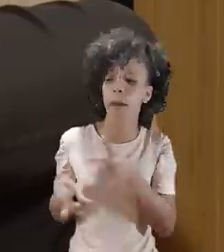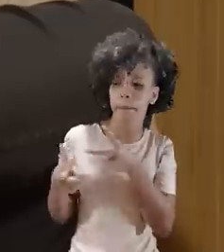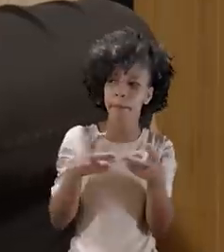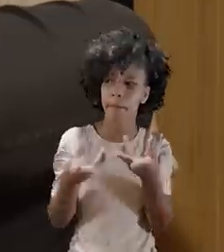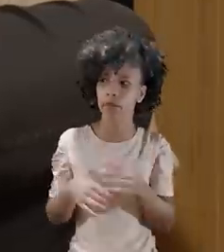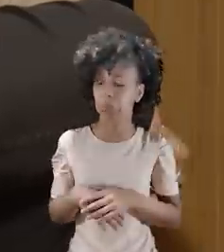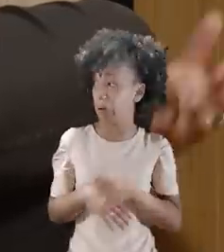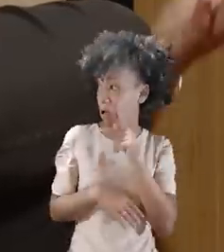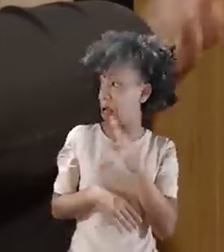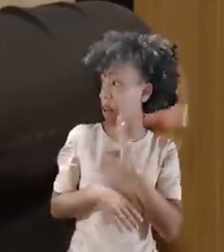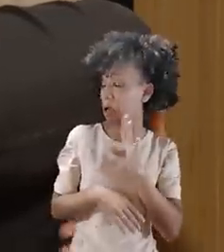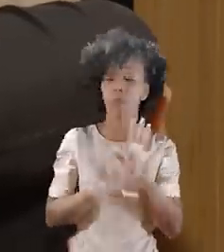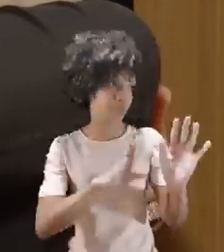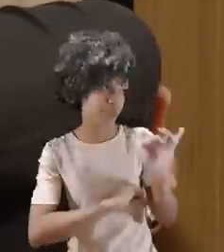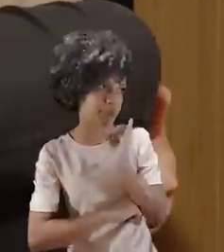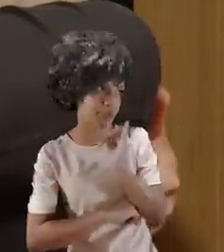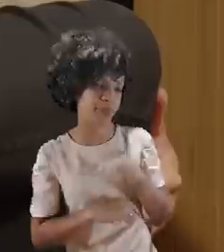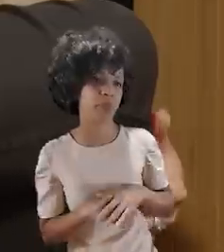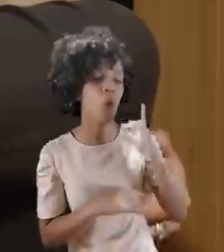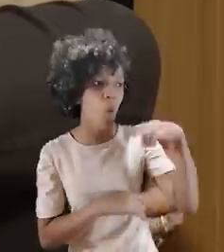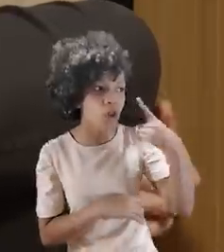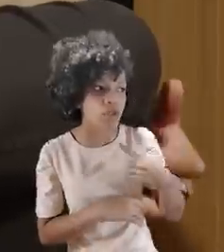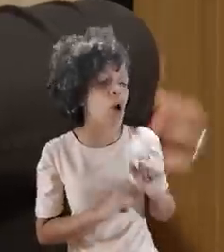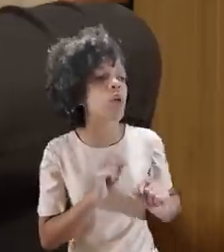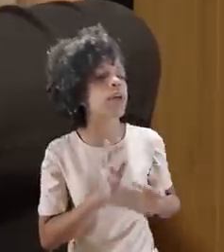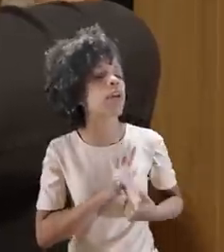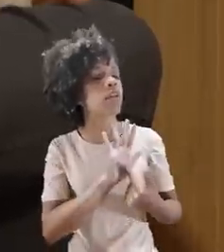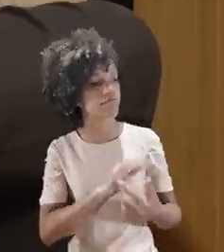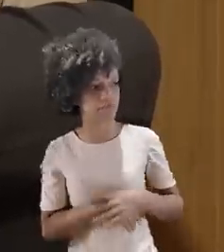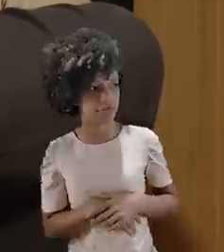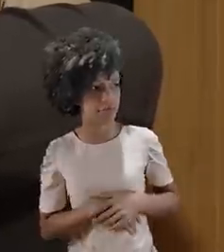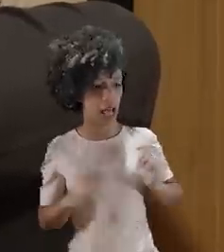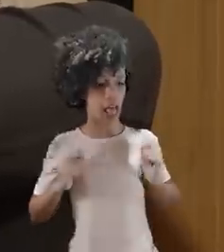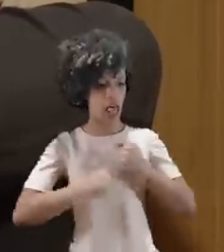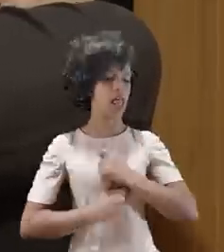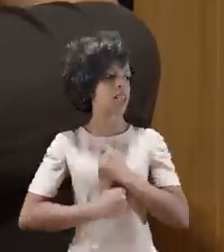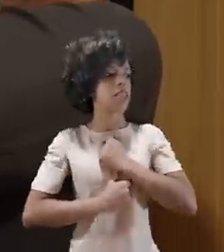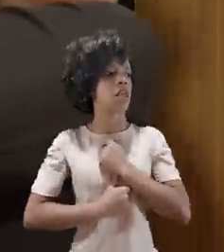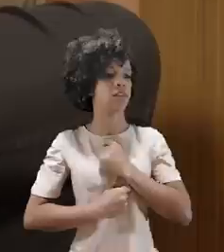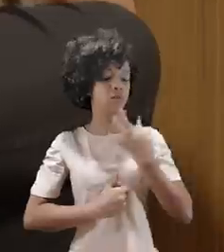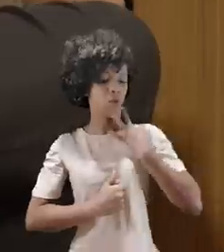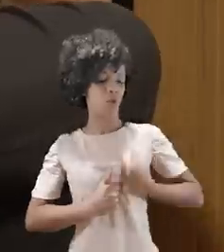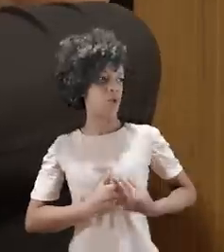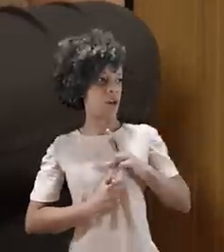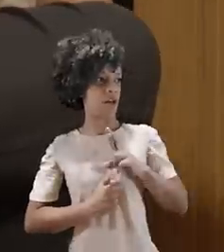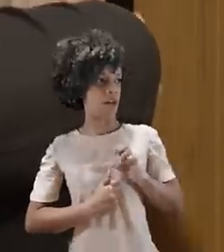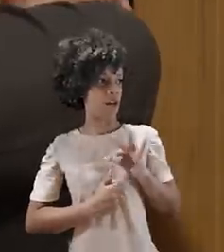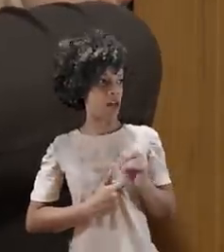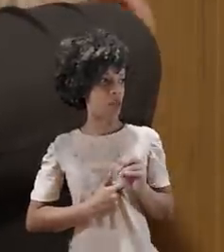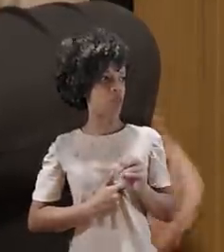quer que as pessoas têm de você por exemplo o advogado que que ele usa terno Qual que é a linha do Terno reta